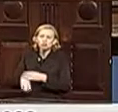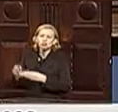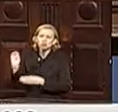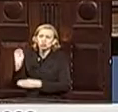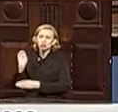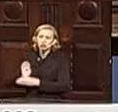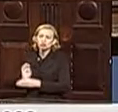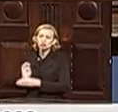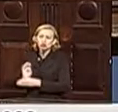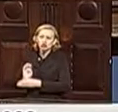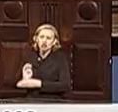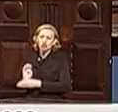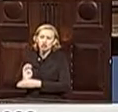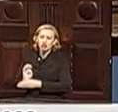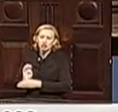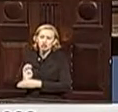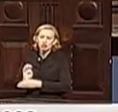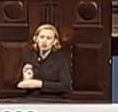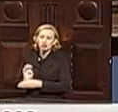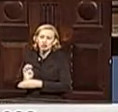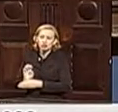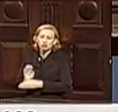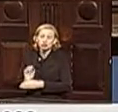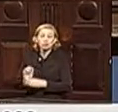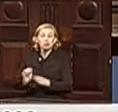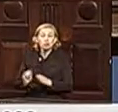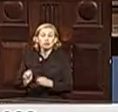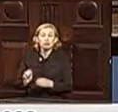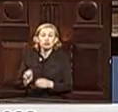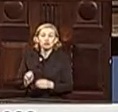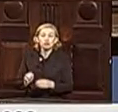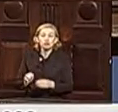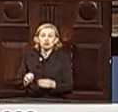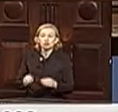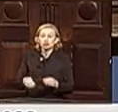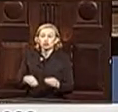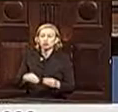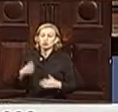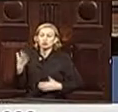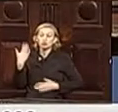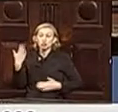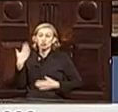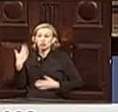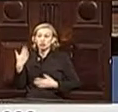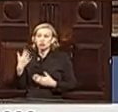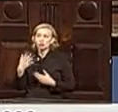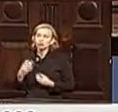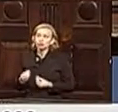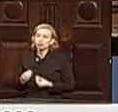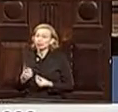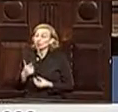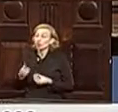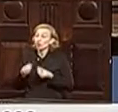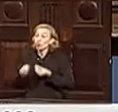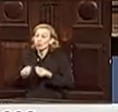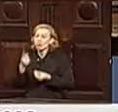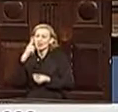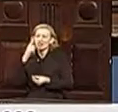Estado com esse fornecimento de arma. Não é possível se pensar de outra maneira.